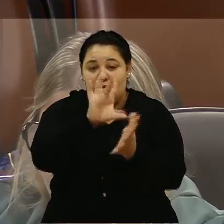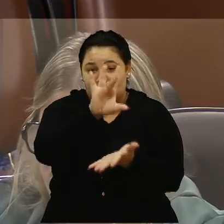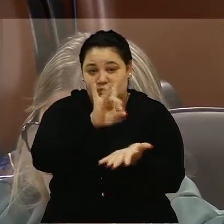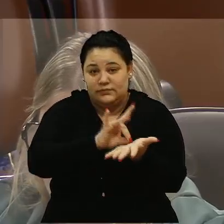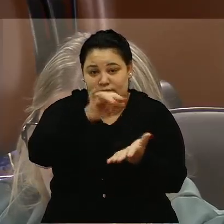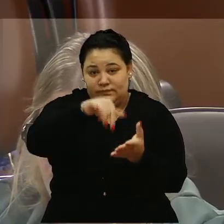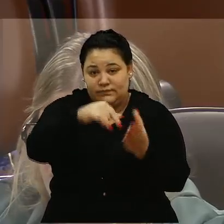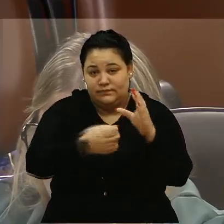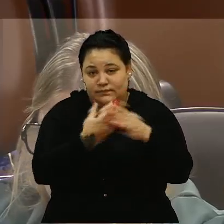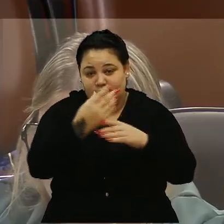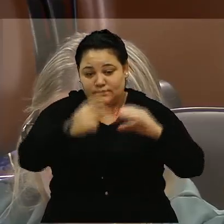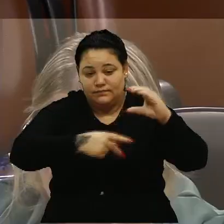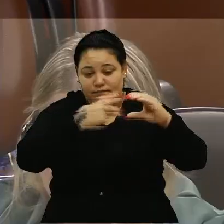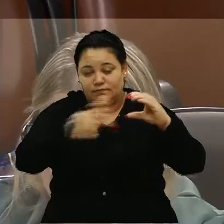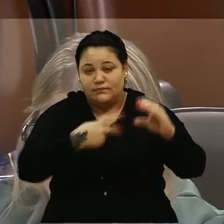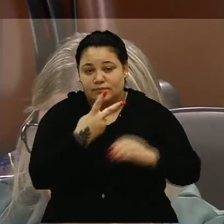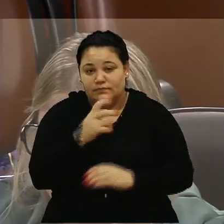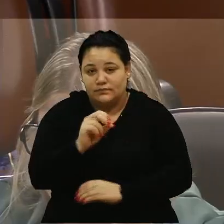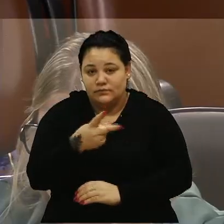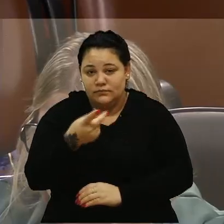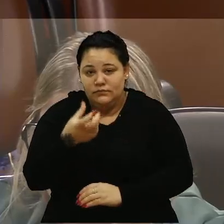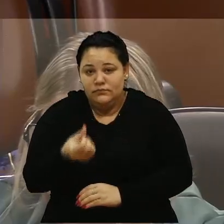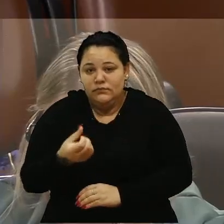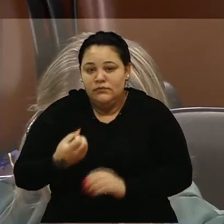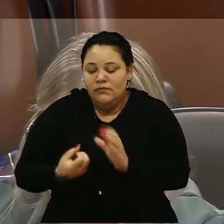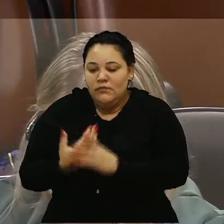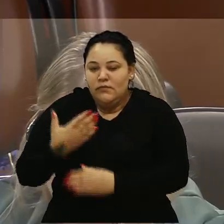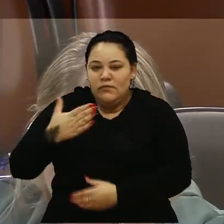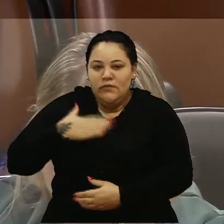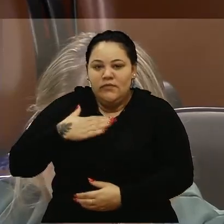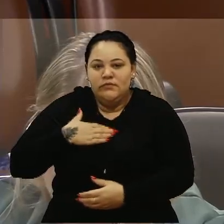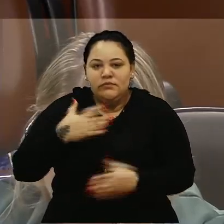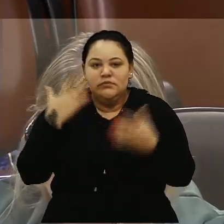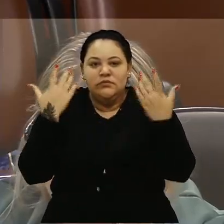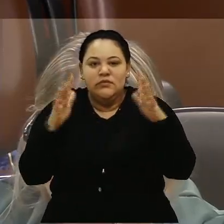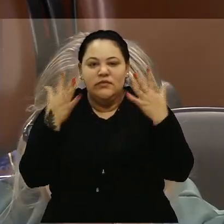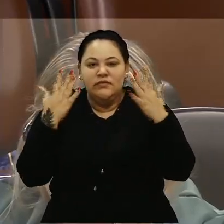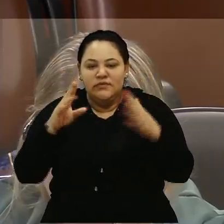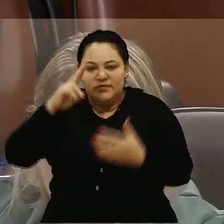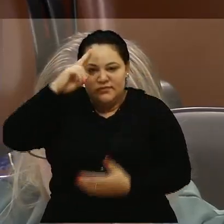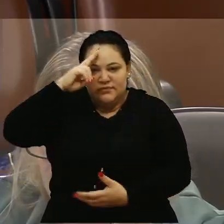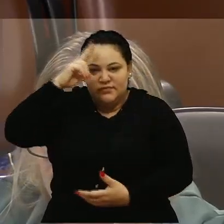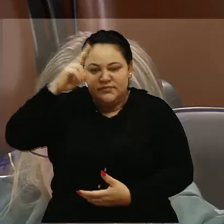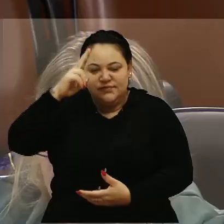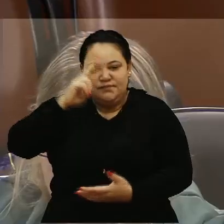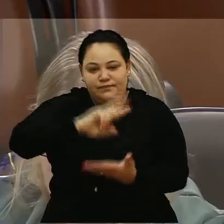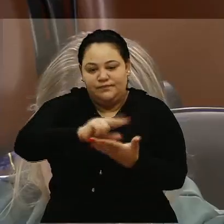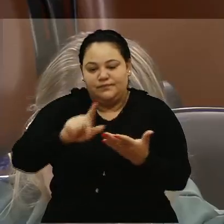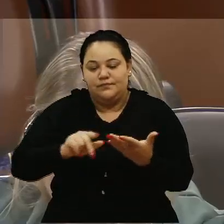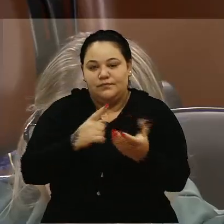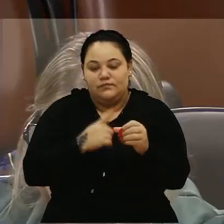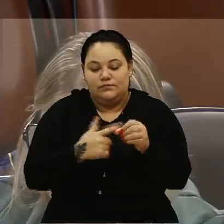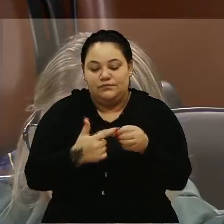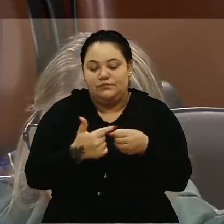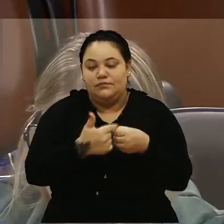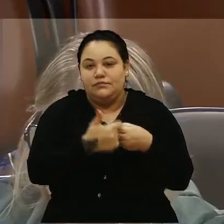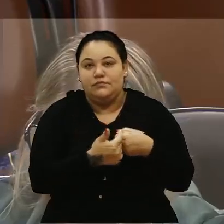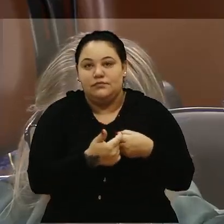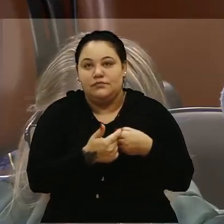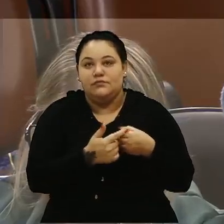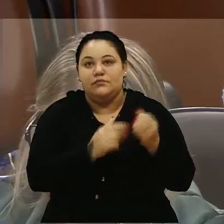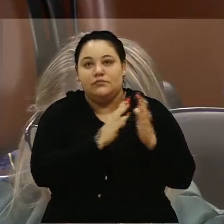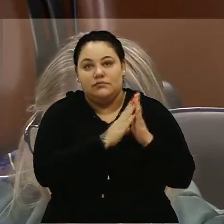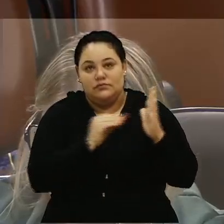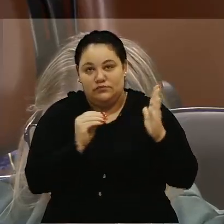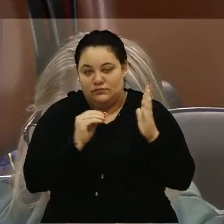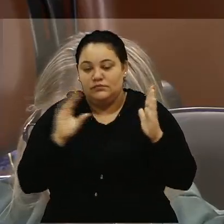de 2016, de minha autoria, que celebra, então, a Semana do Escoteiro. E, a partir dessa lei, várias cidades no Brasil copiaram, colaram, e foi aprovada